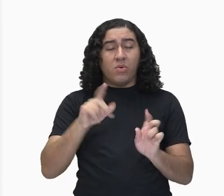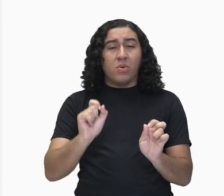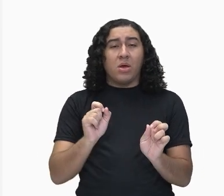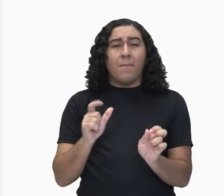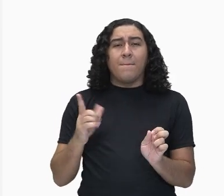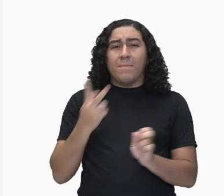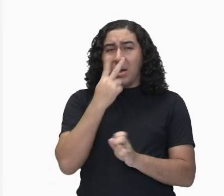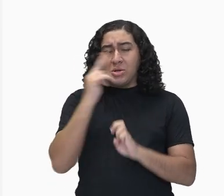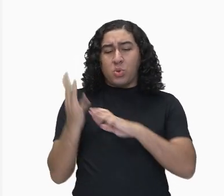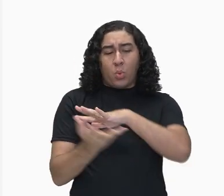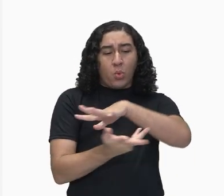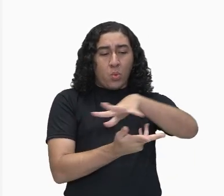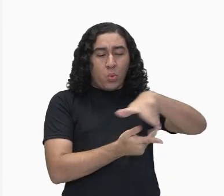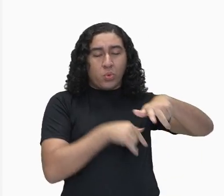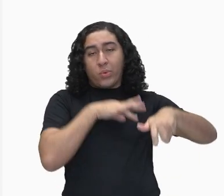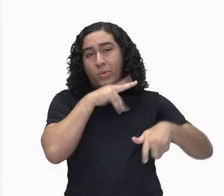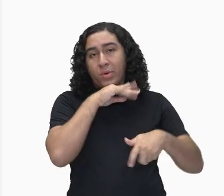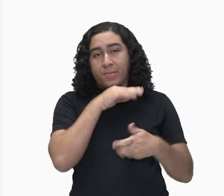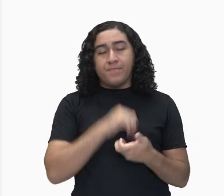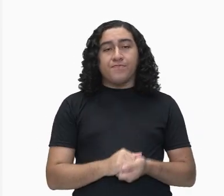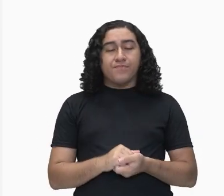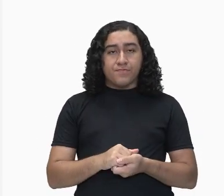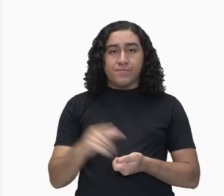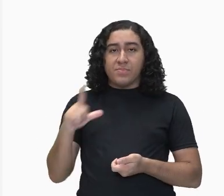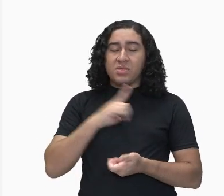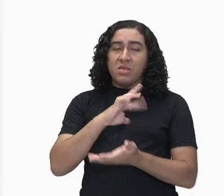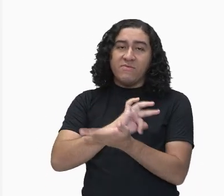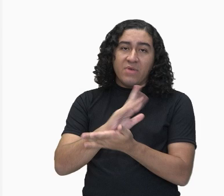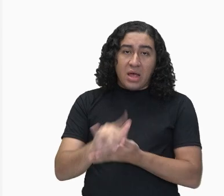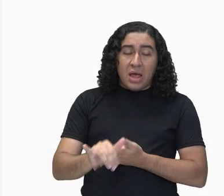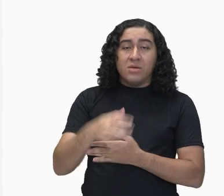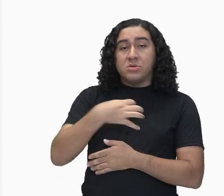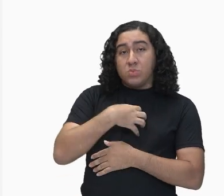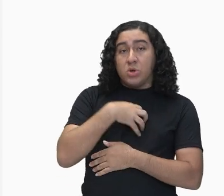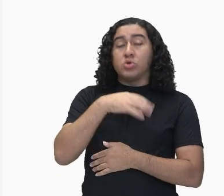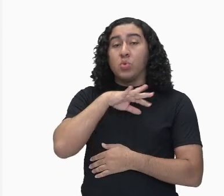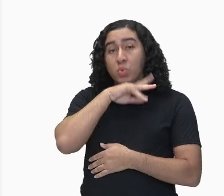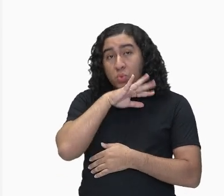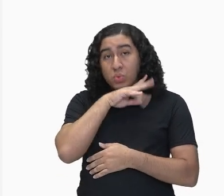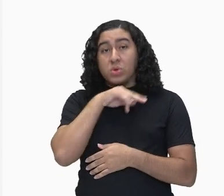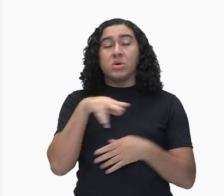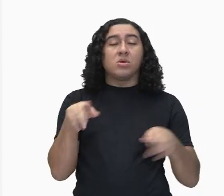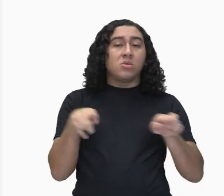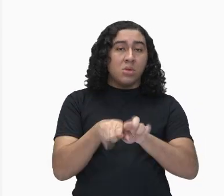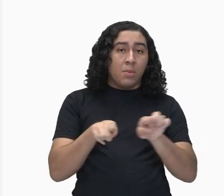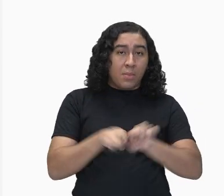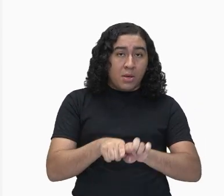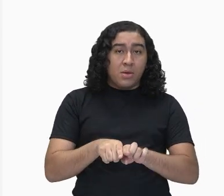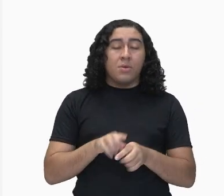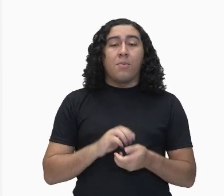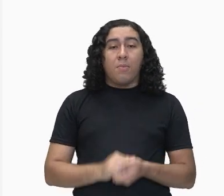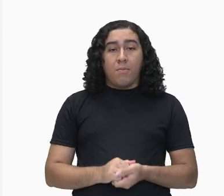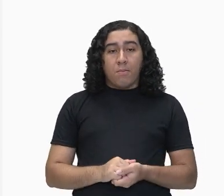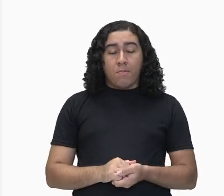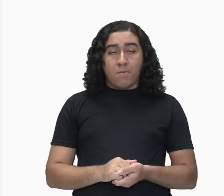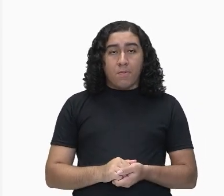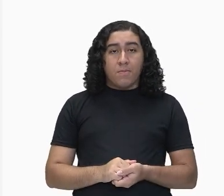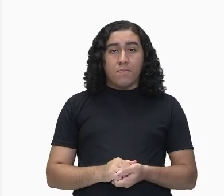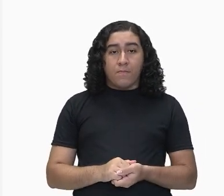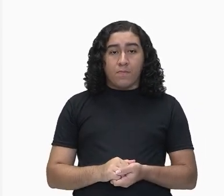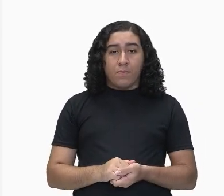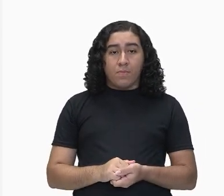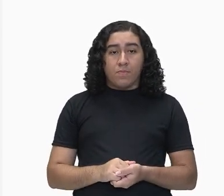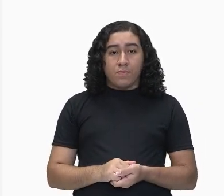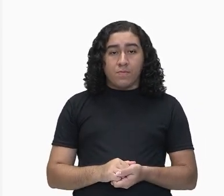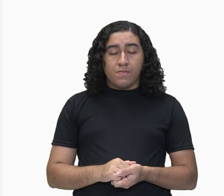mundo, dotada de pessimismo, que é chamado também de mal do século, morbidez, idealização